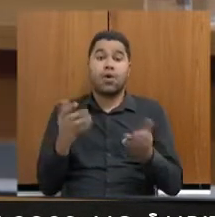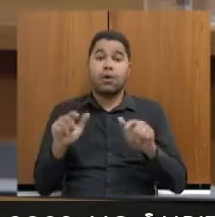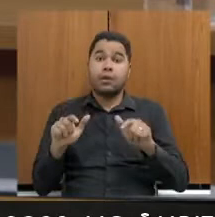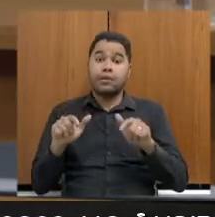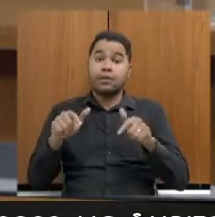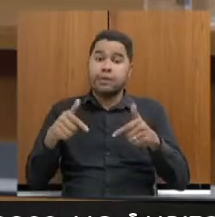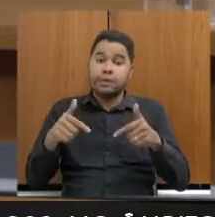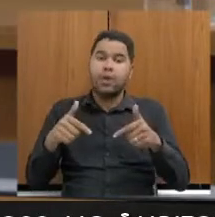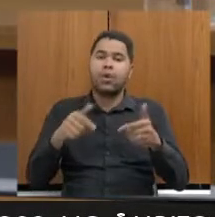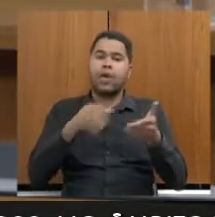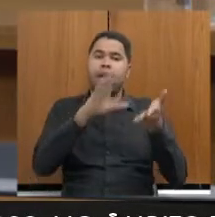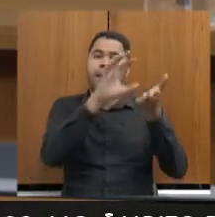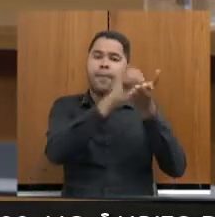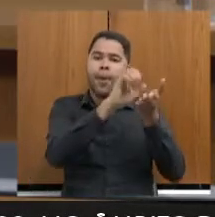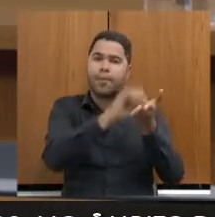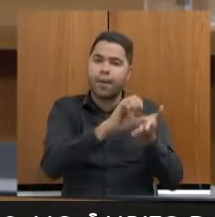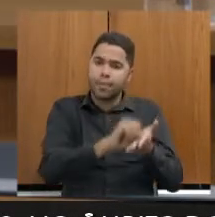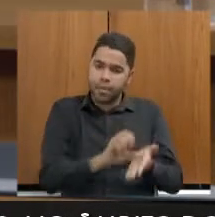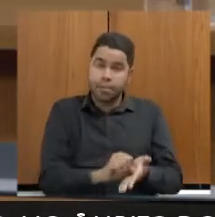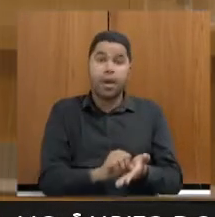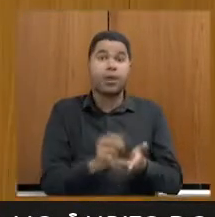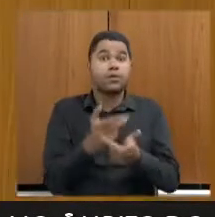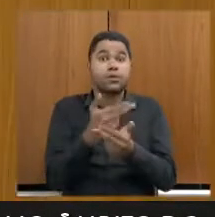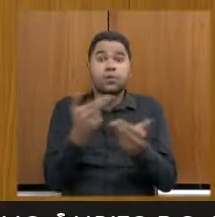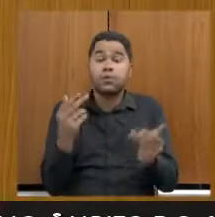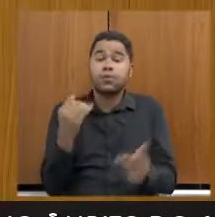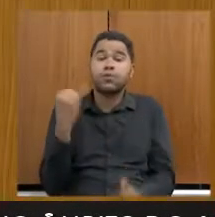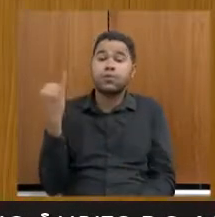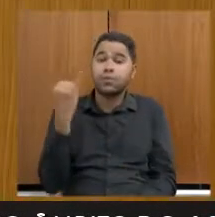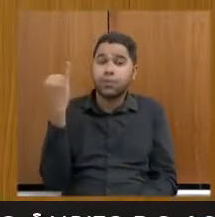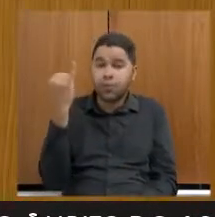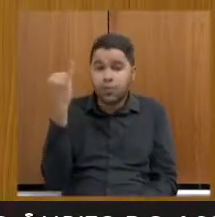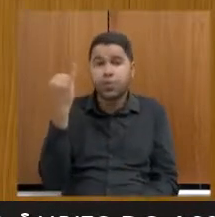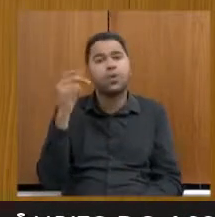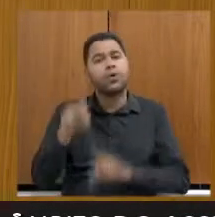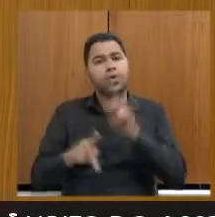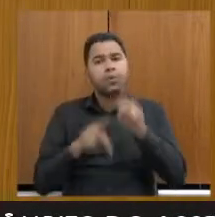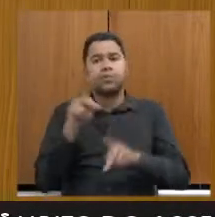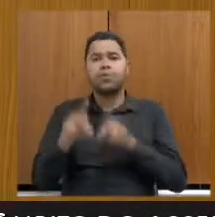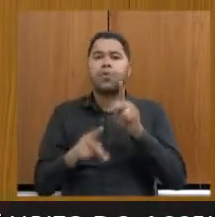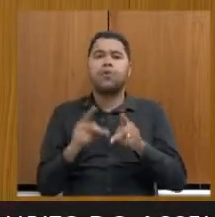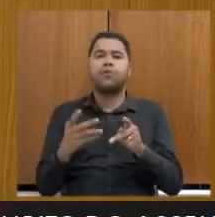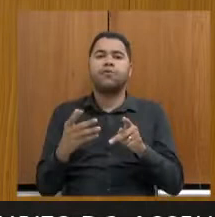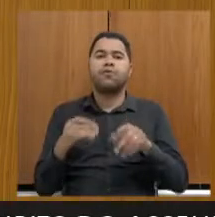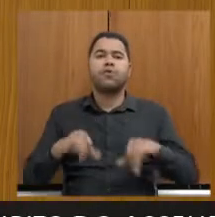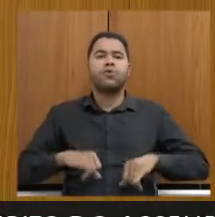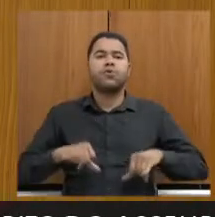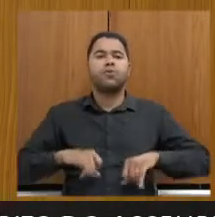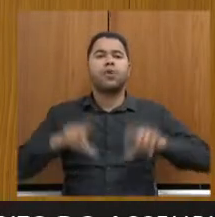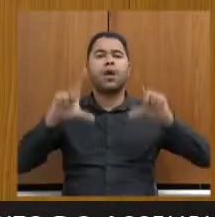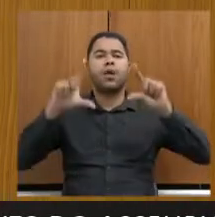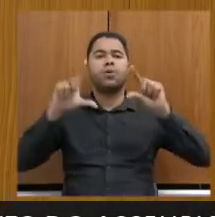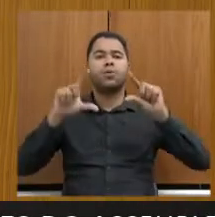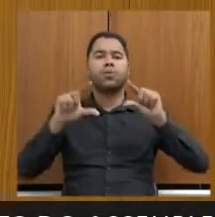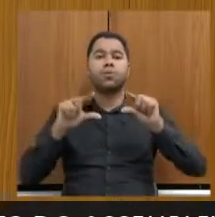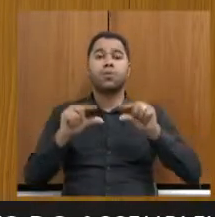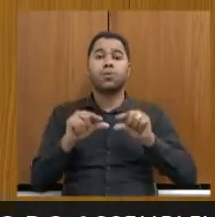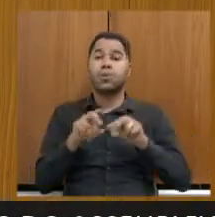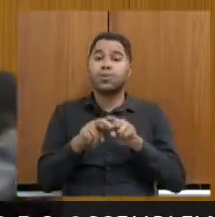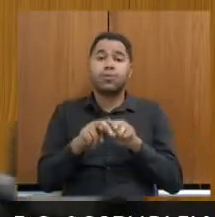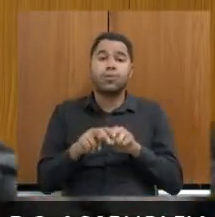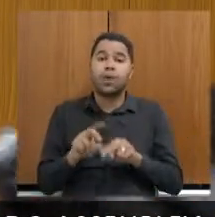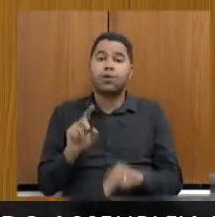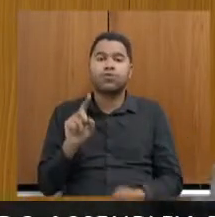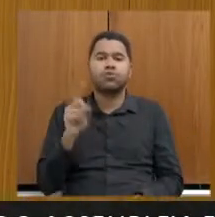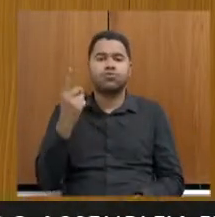mas eu acho que são coisas importantíssimas que o povo tá deixando de sofrer por causa de uma questão